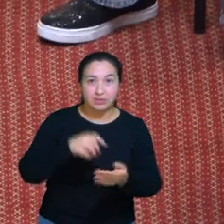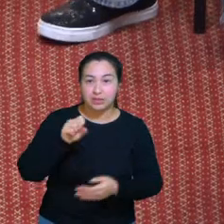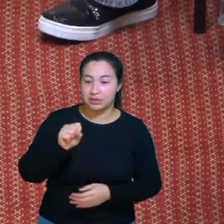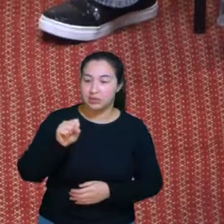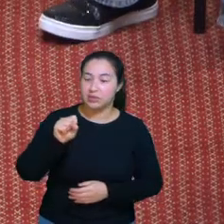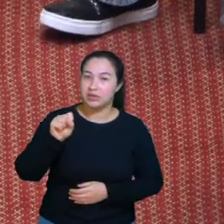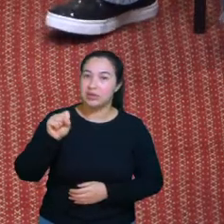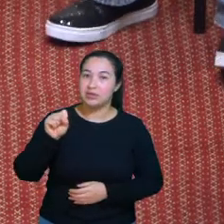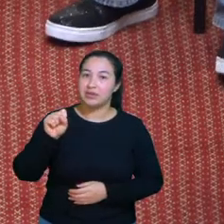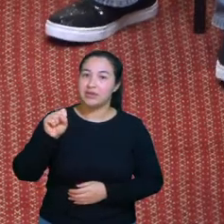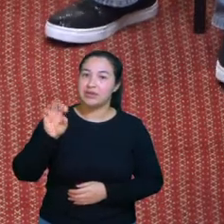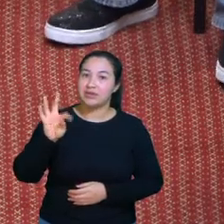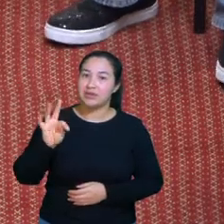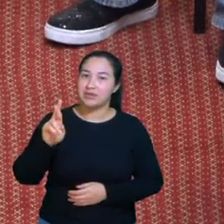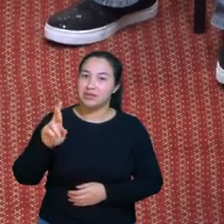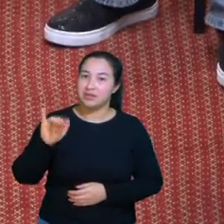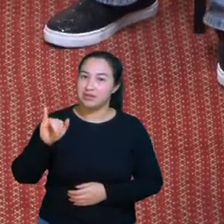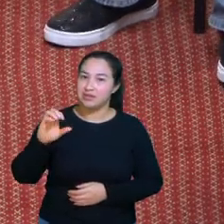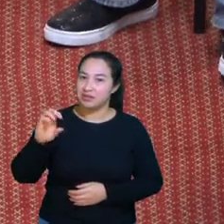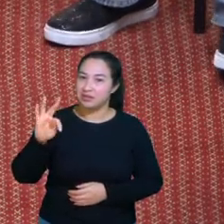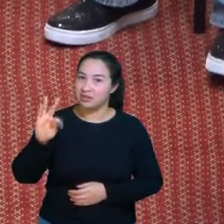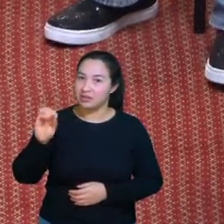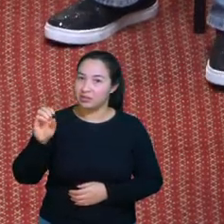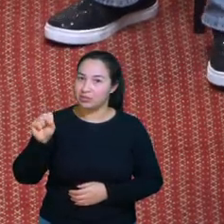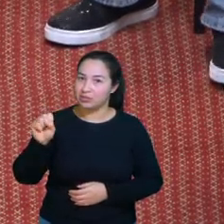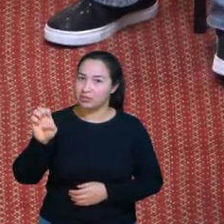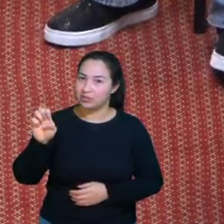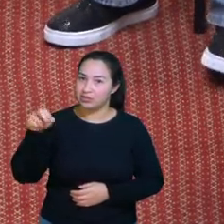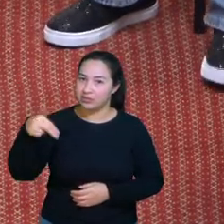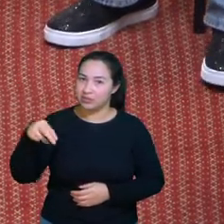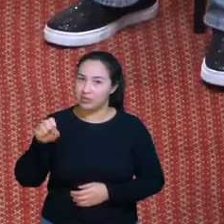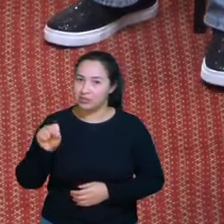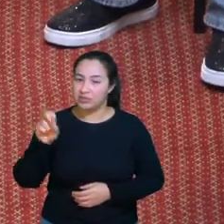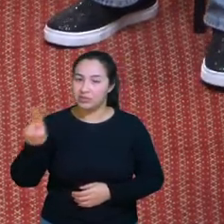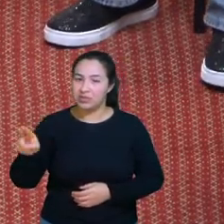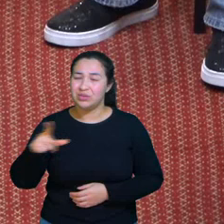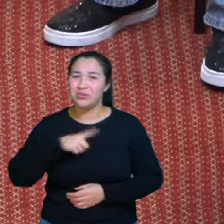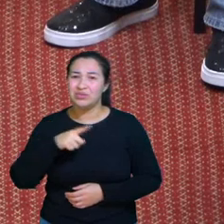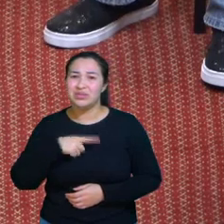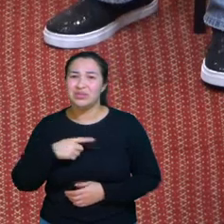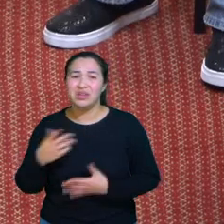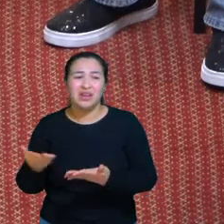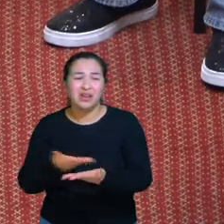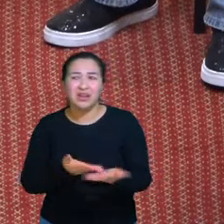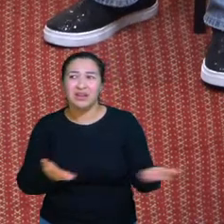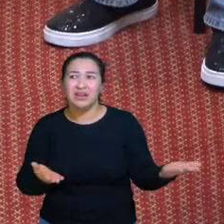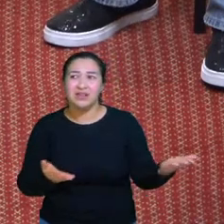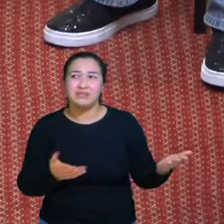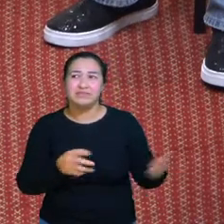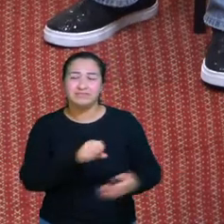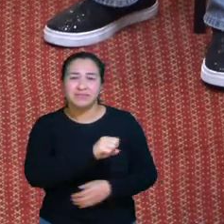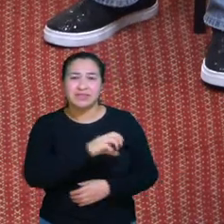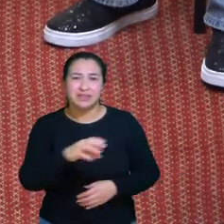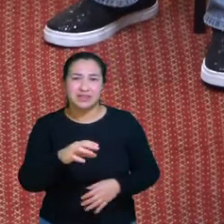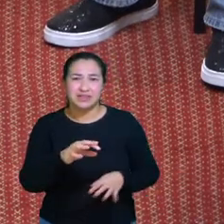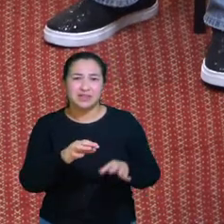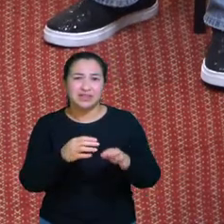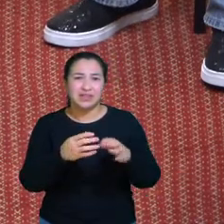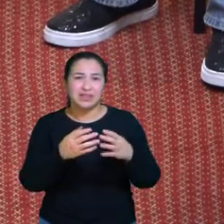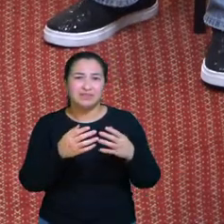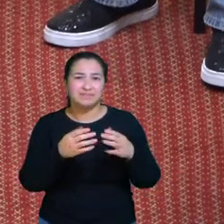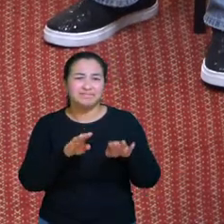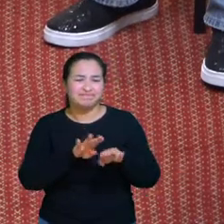assim o documento parece que puxa demais o estádio de Santa Catarina para baixo naquela parte inicial da